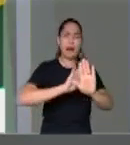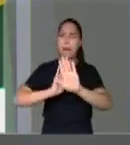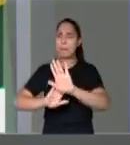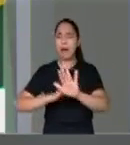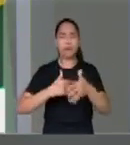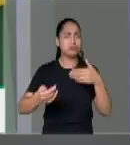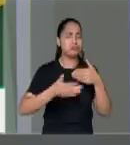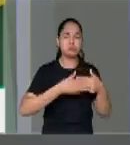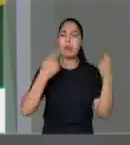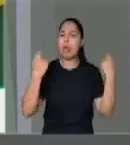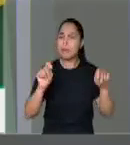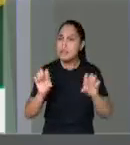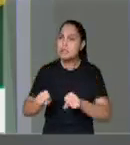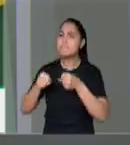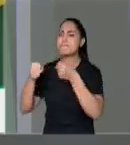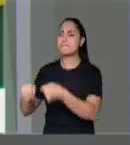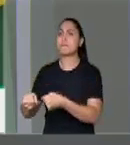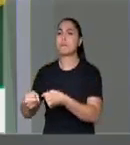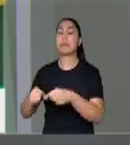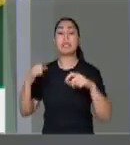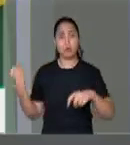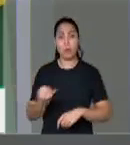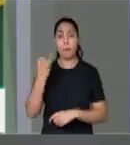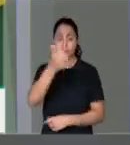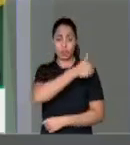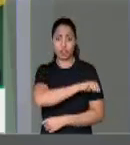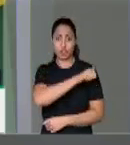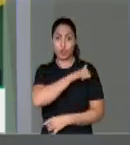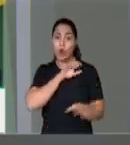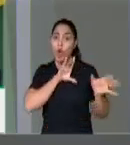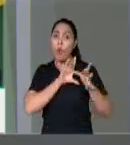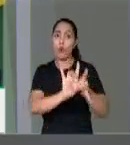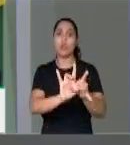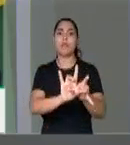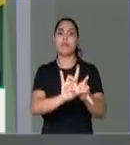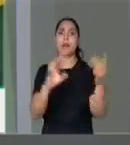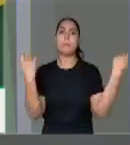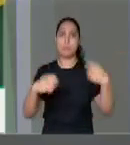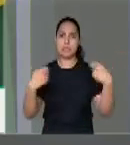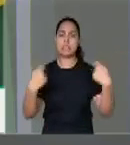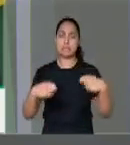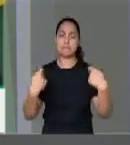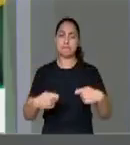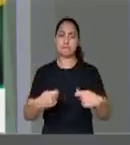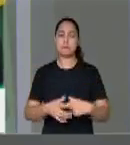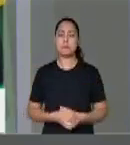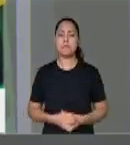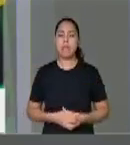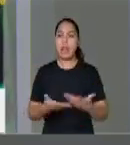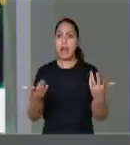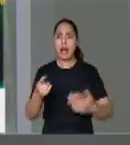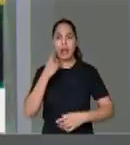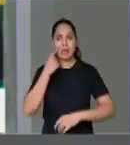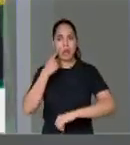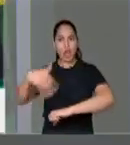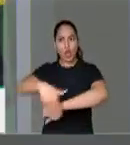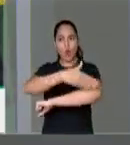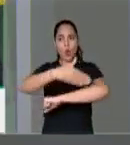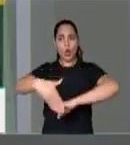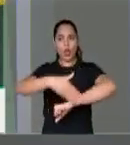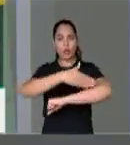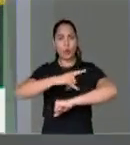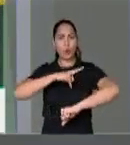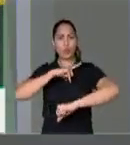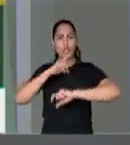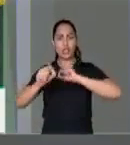visão partidária, e eu acho que a bancada do Rio de Janeiro tem que se unir nesse sentido. Quando eu passo aqui no corredor, que está